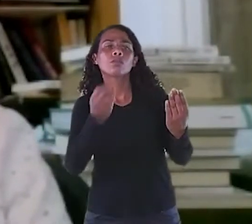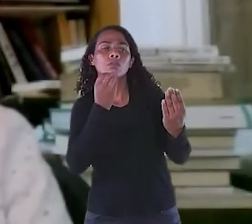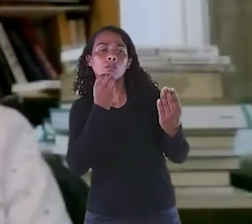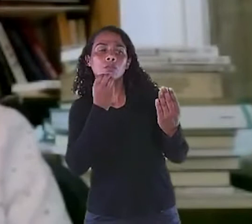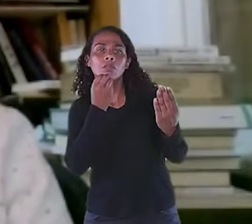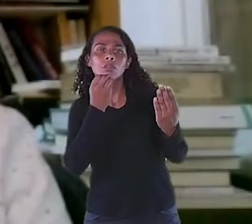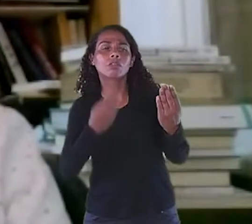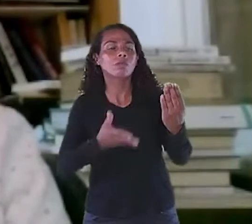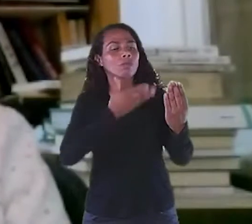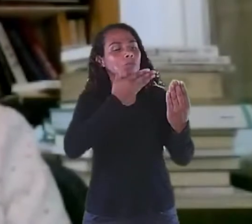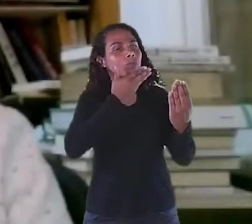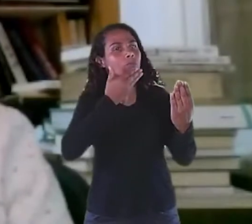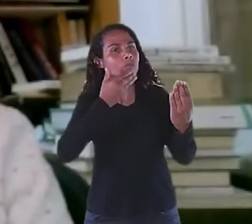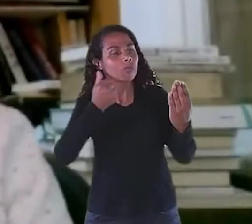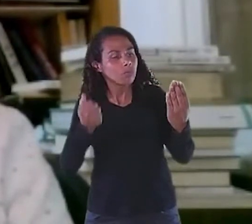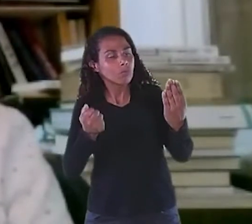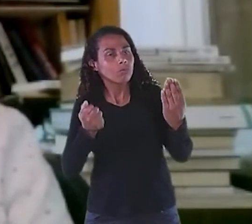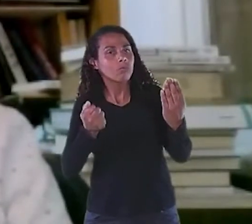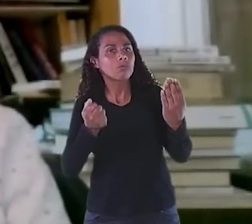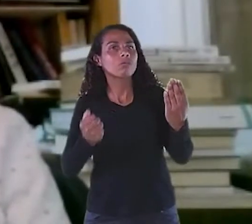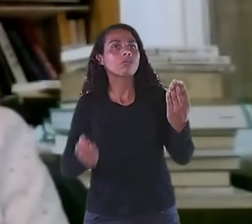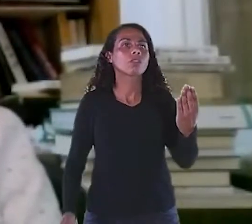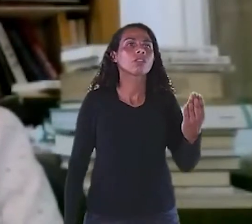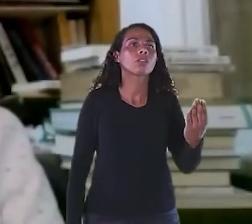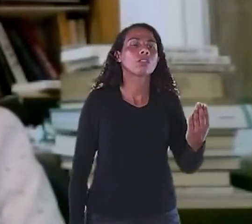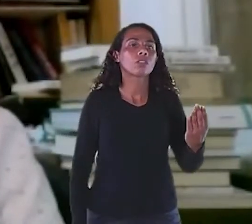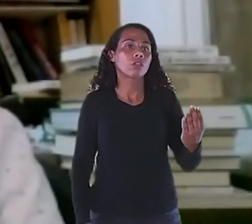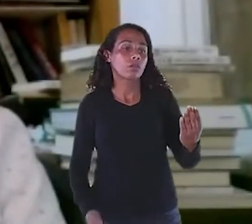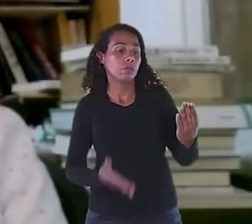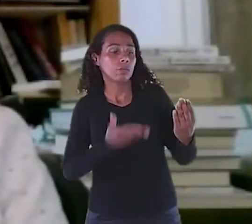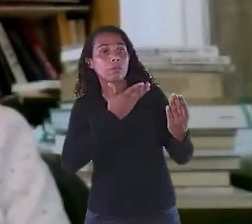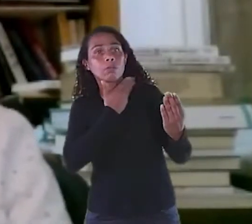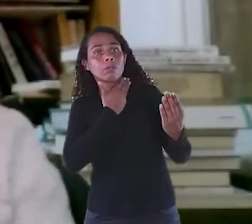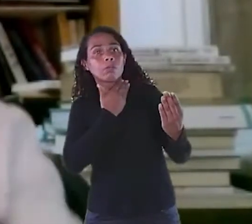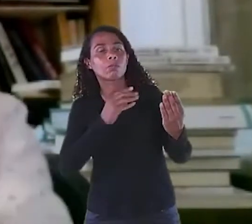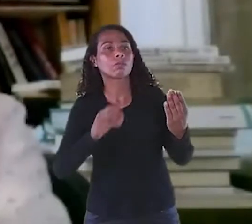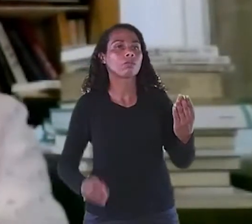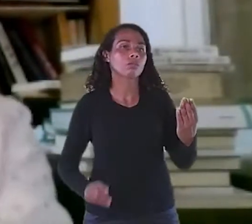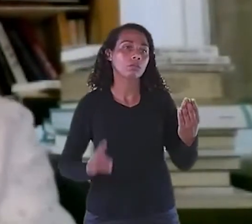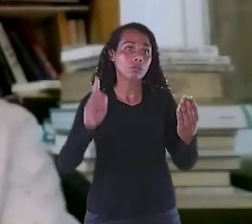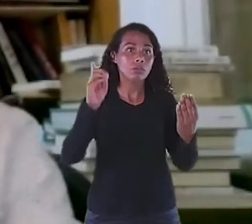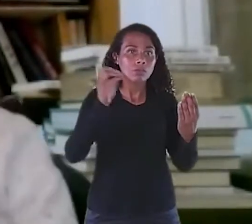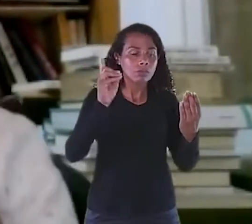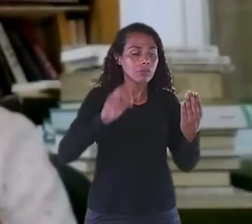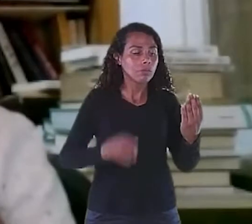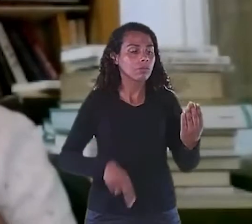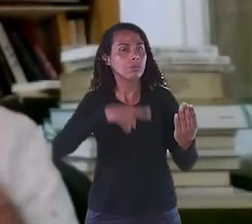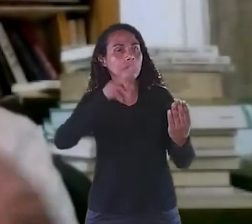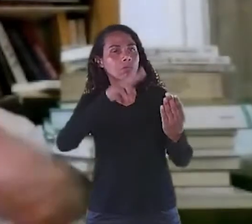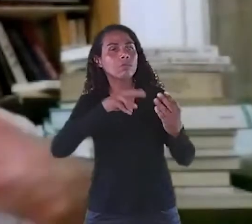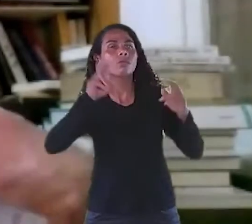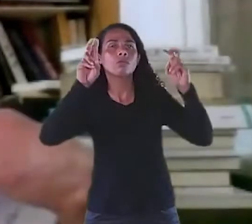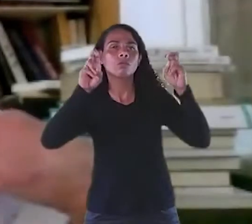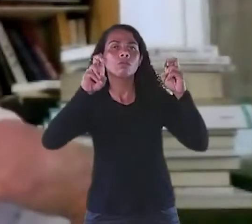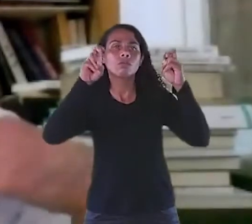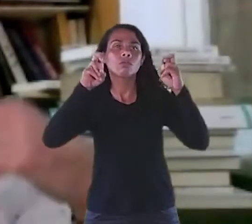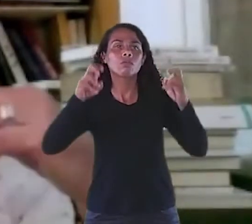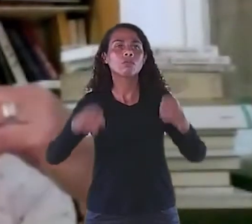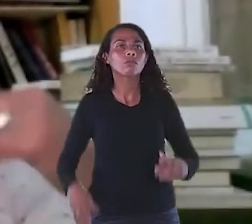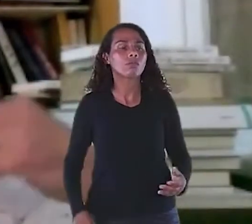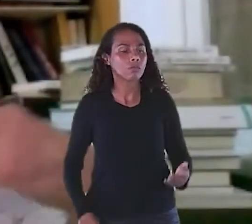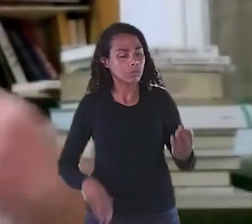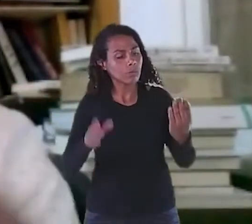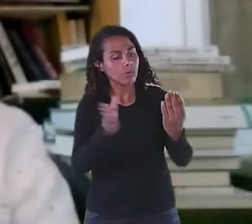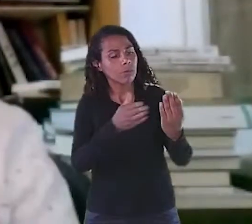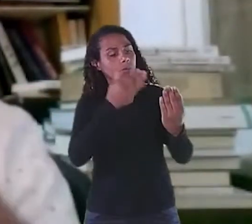falava assim, o fulano de tal tem que dar uma despiorada, ou então eu estou despiorando aqui o meu romance,